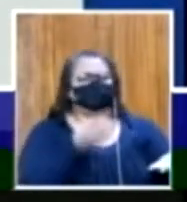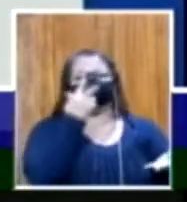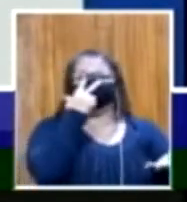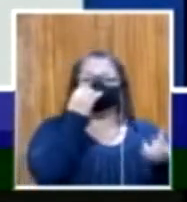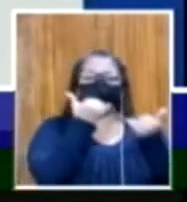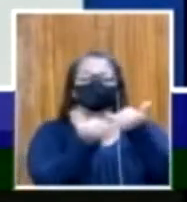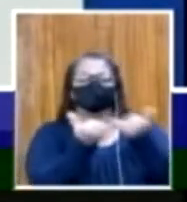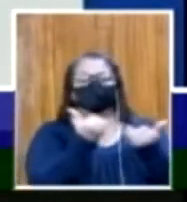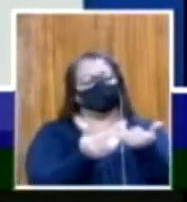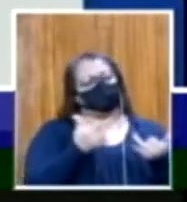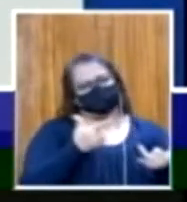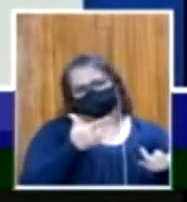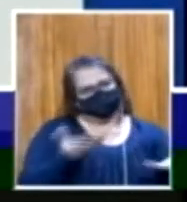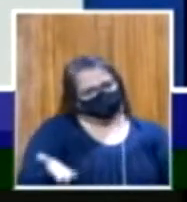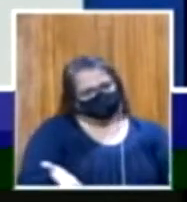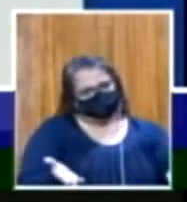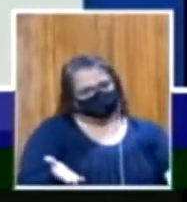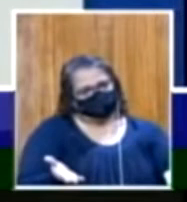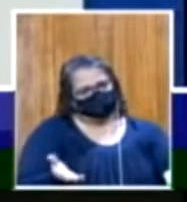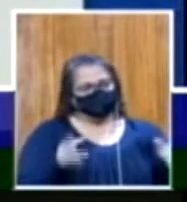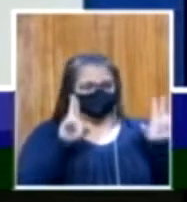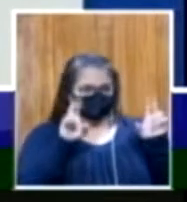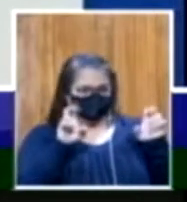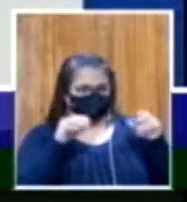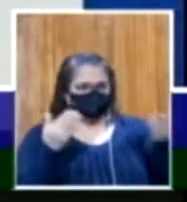parece que não houve neste caso.